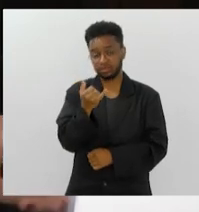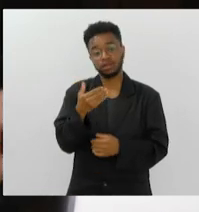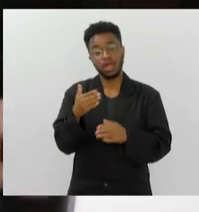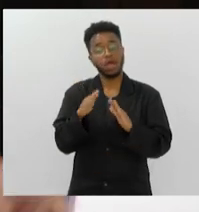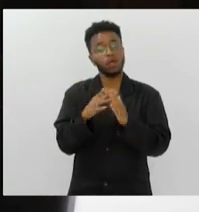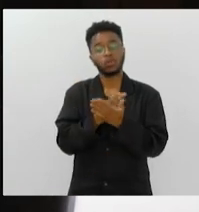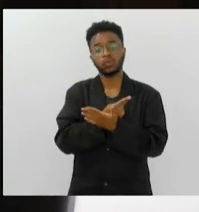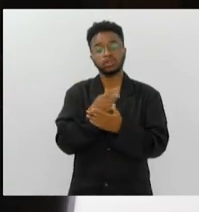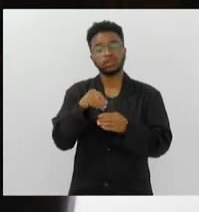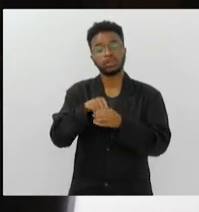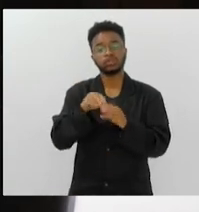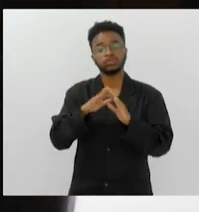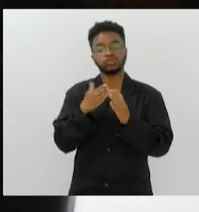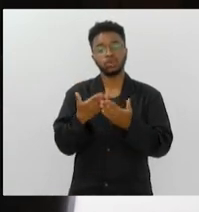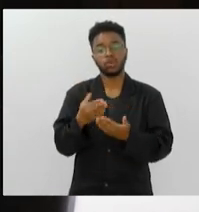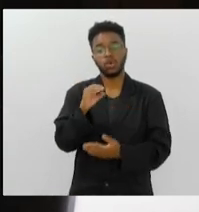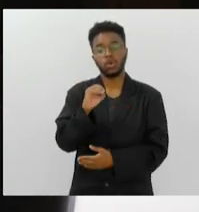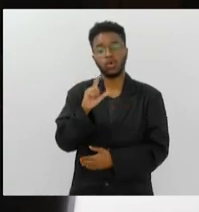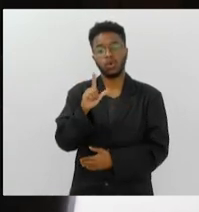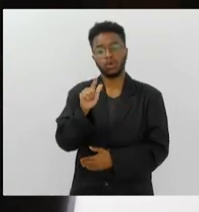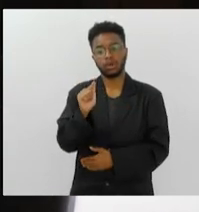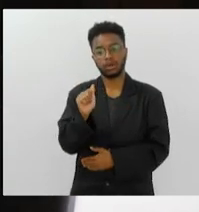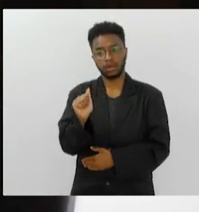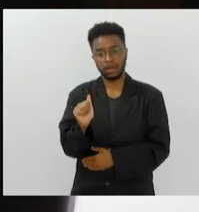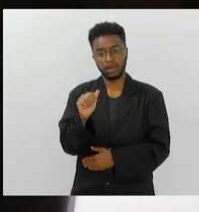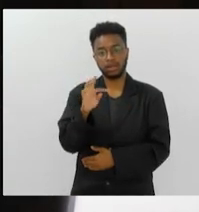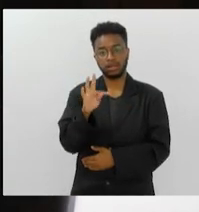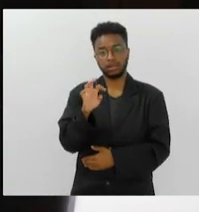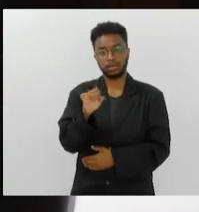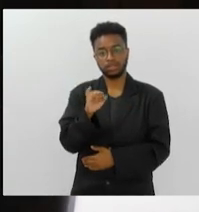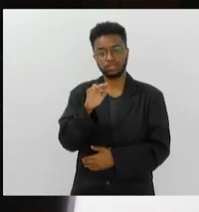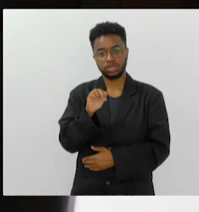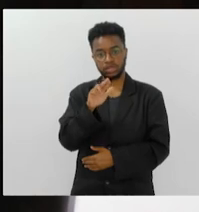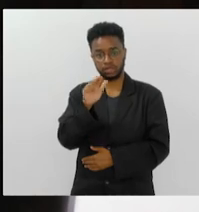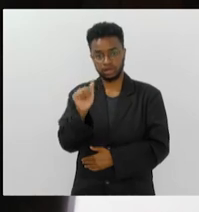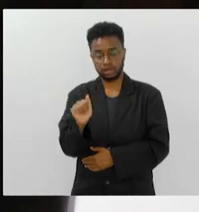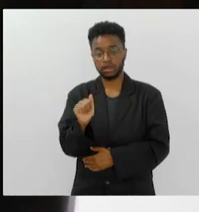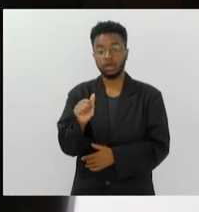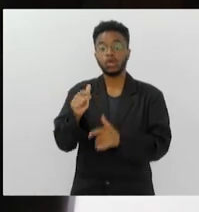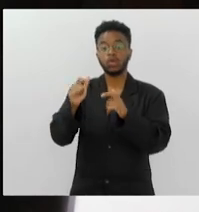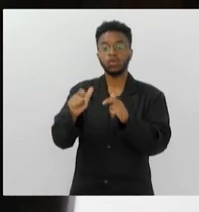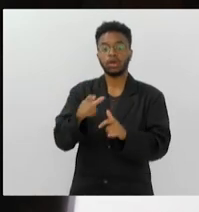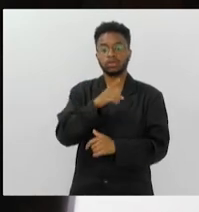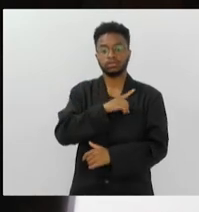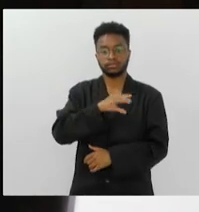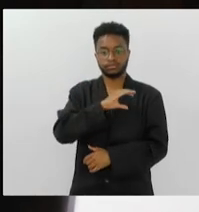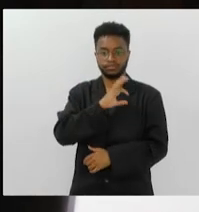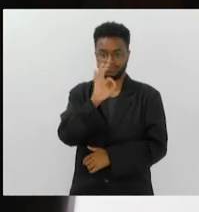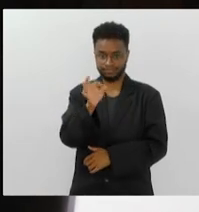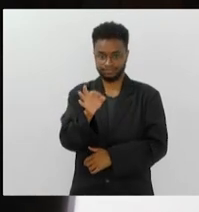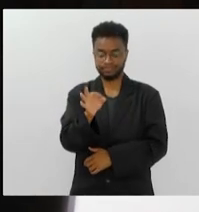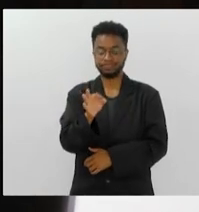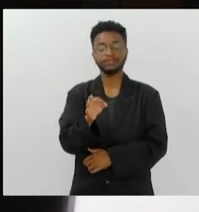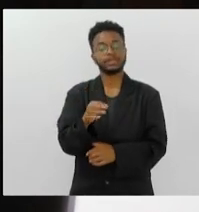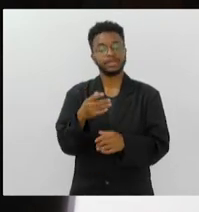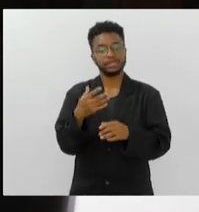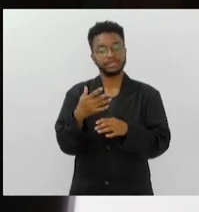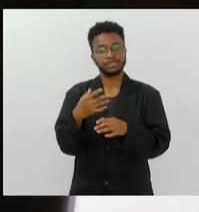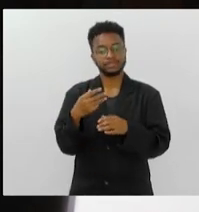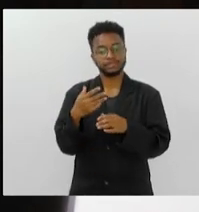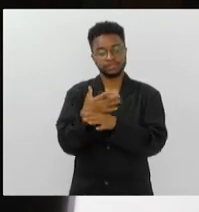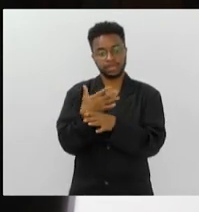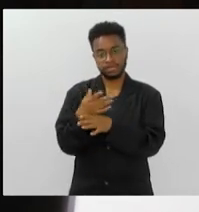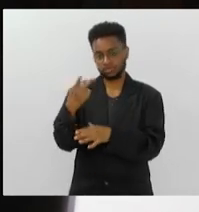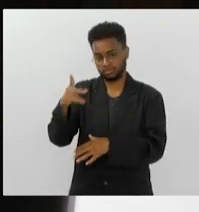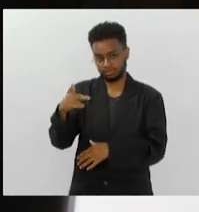Escola Olga Teixeira de Oliveira, né, antiga Castelo Branco, lá no município de Duque de Caxias, que é o município do senhor